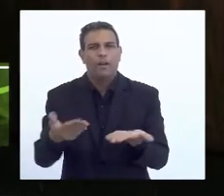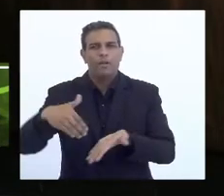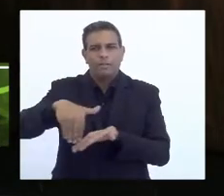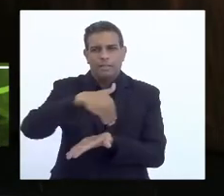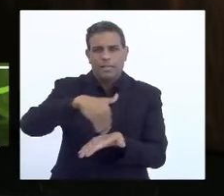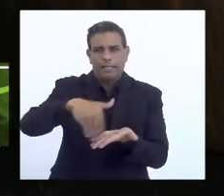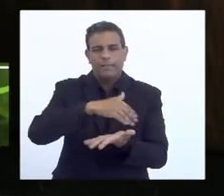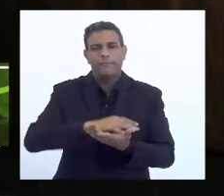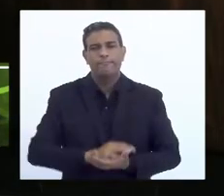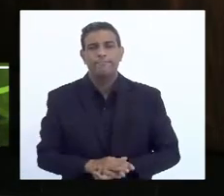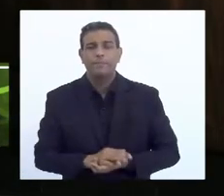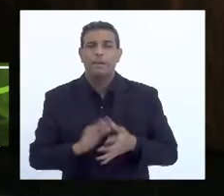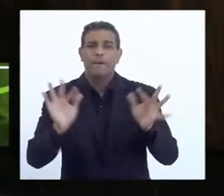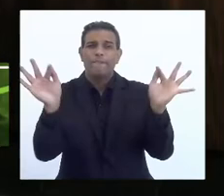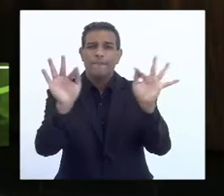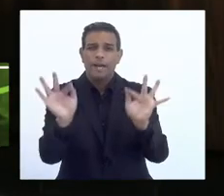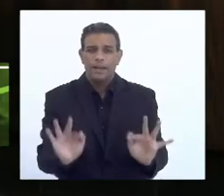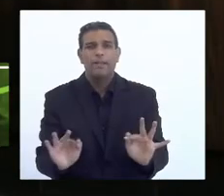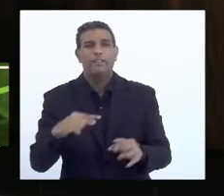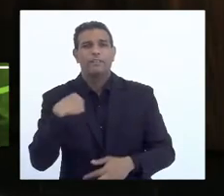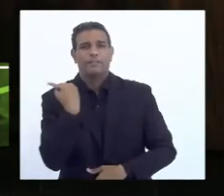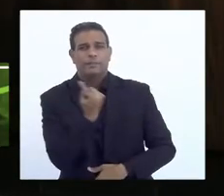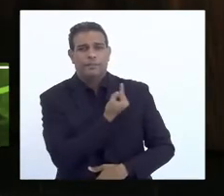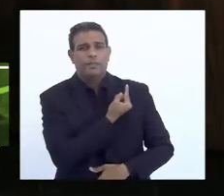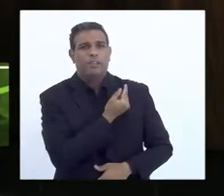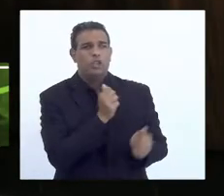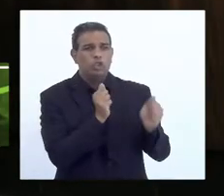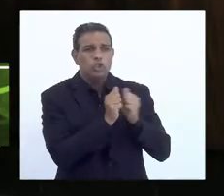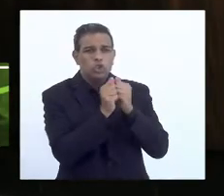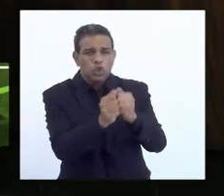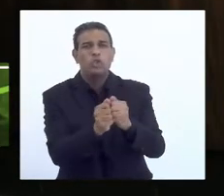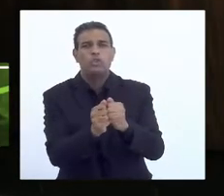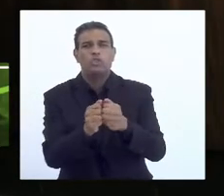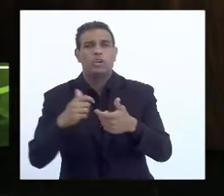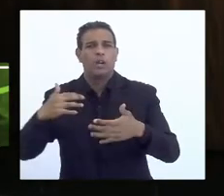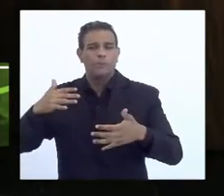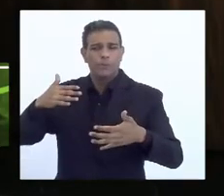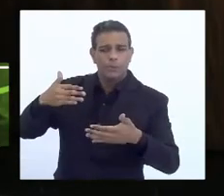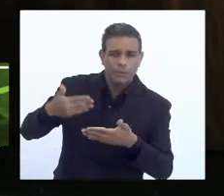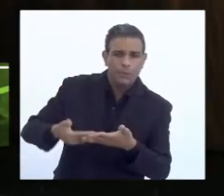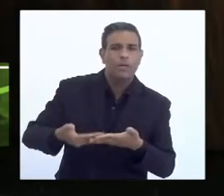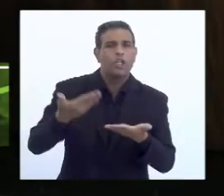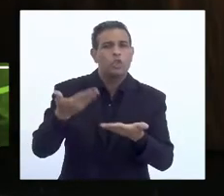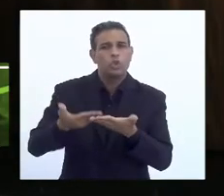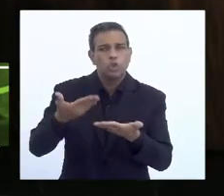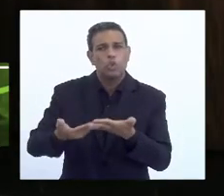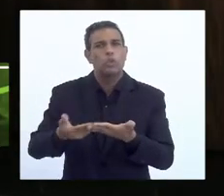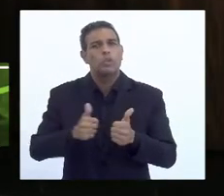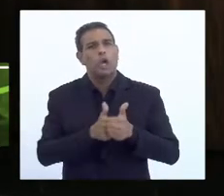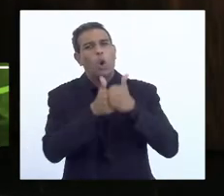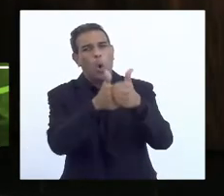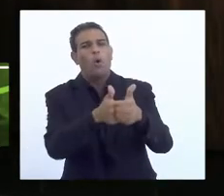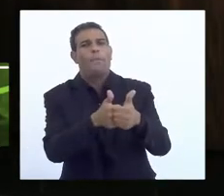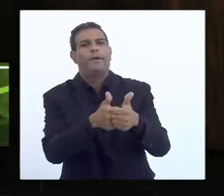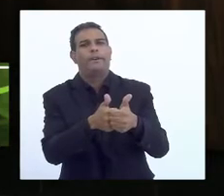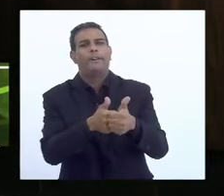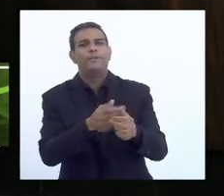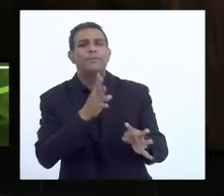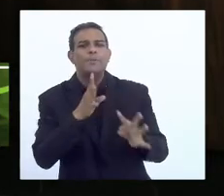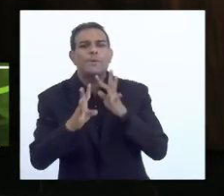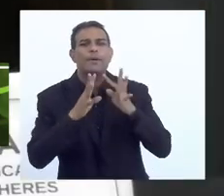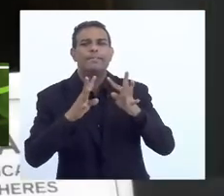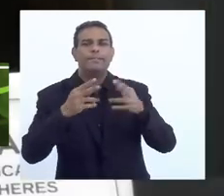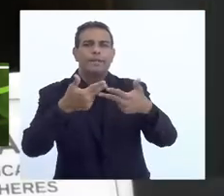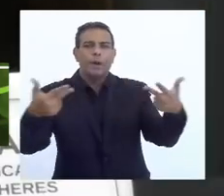secretária, eu fico muito inspirada em estar aqui ao lado de mulheres que, ao longo de muito tempo, tem estudado, acompanhado, lido. Então,